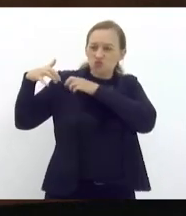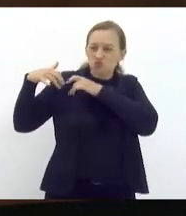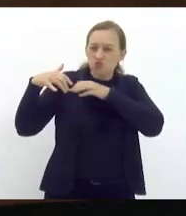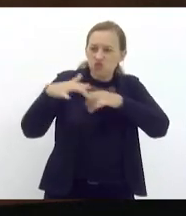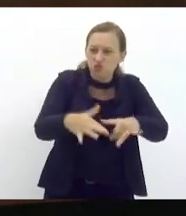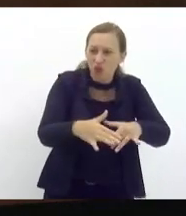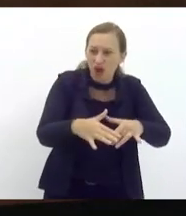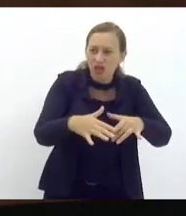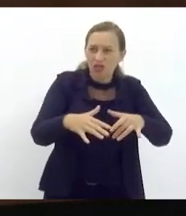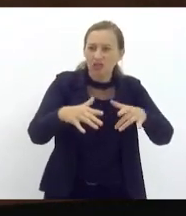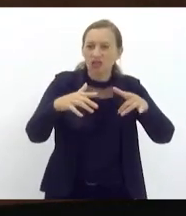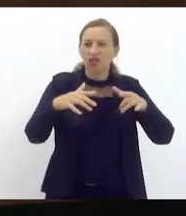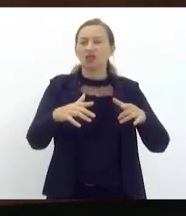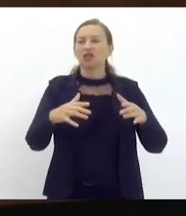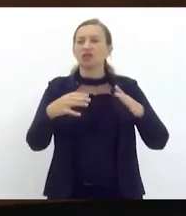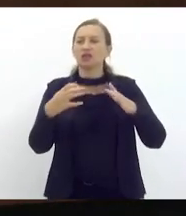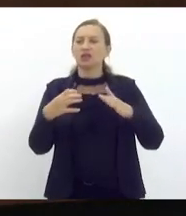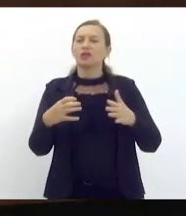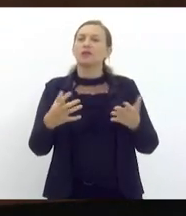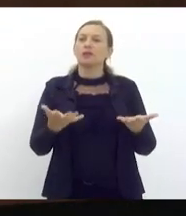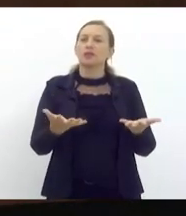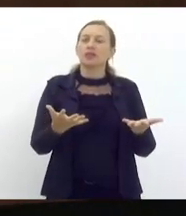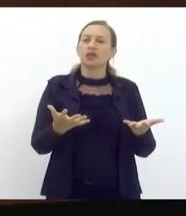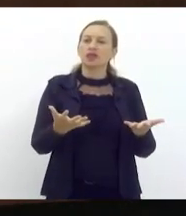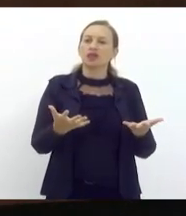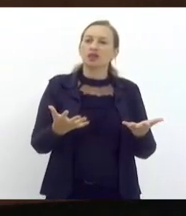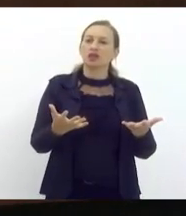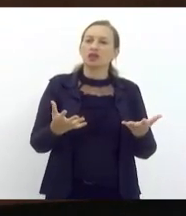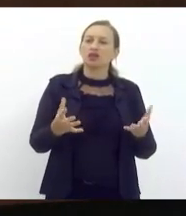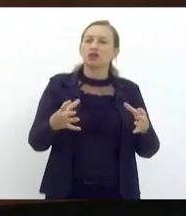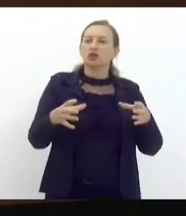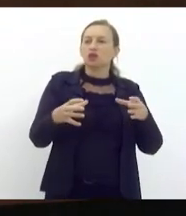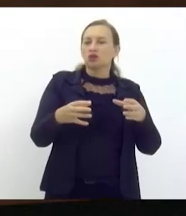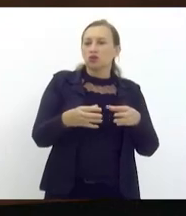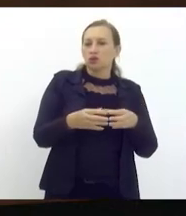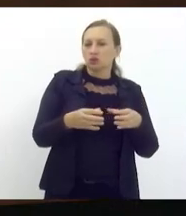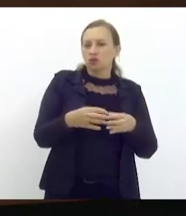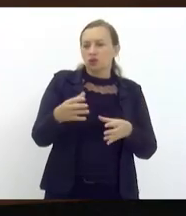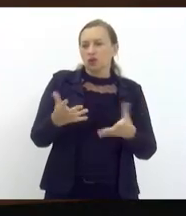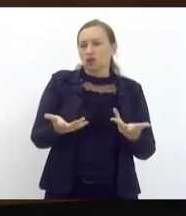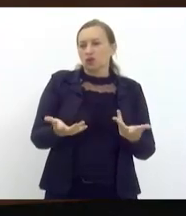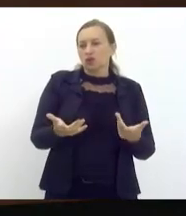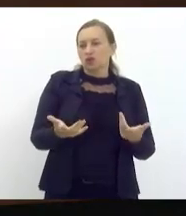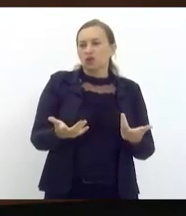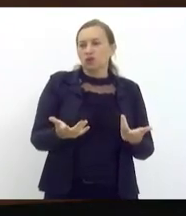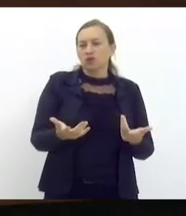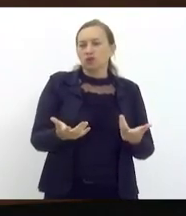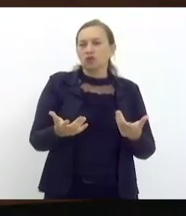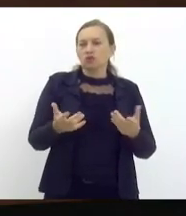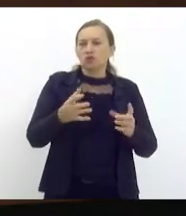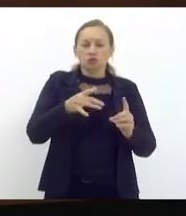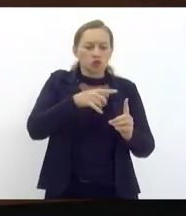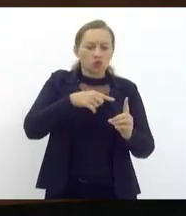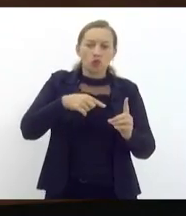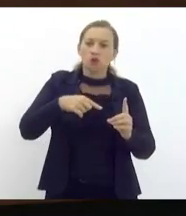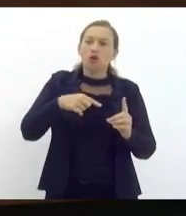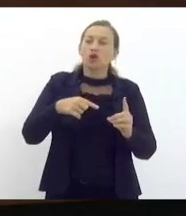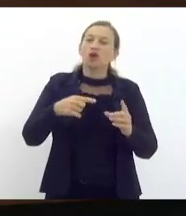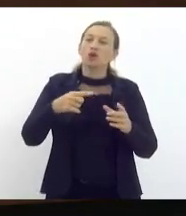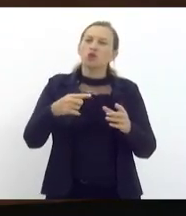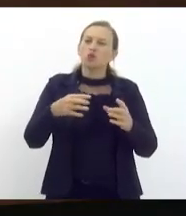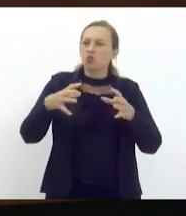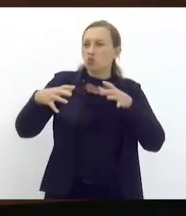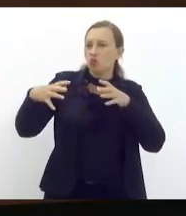grupo de extremistas terroristas cercaram a parte de trás da Seduc